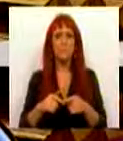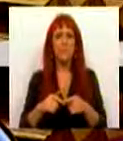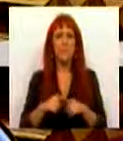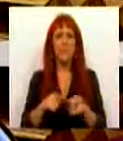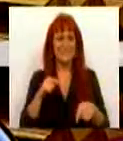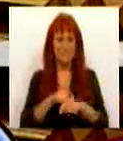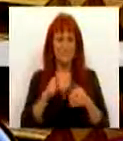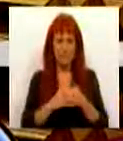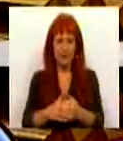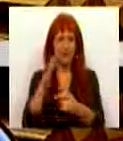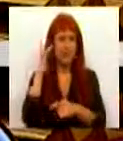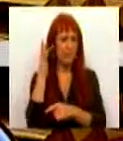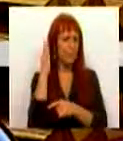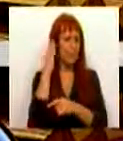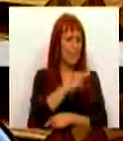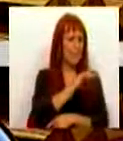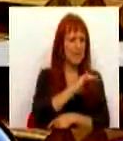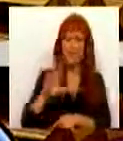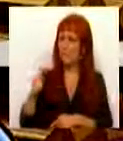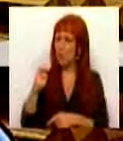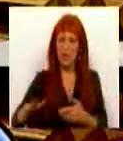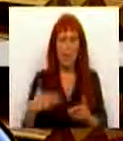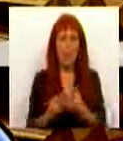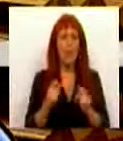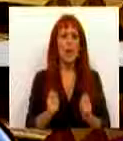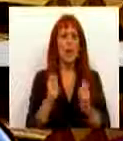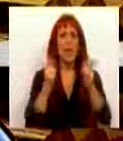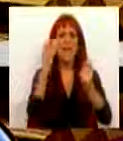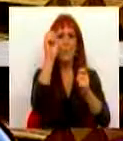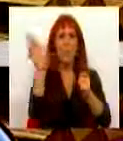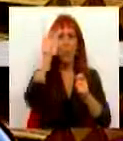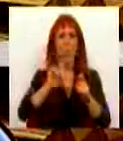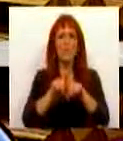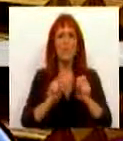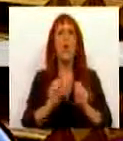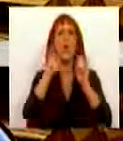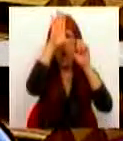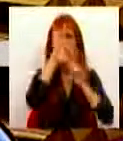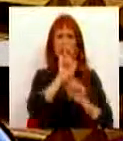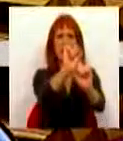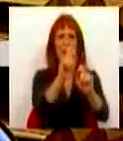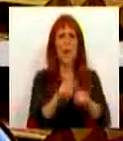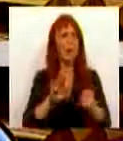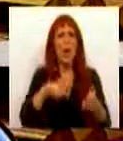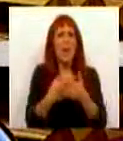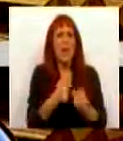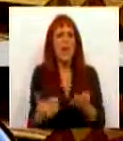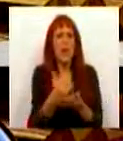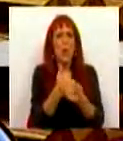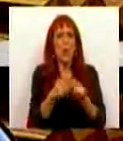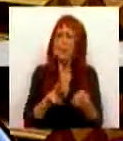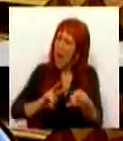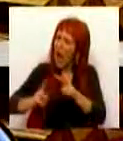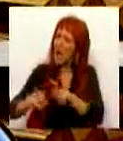Durante este processo, PCP e Bloco vêm propor a nacionalização do novo banco, não como proposta de recurso, mas sim